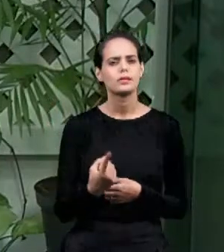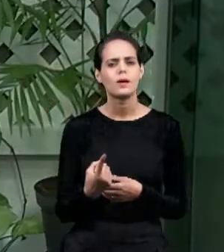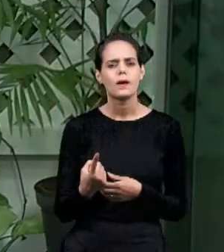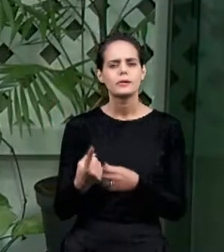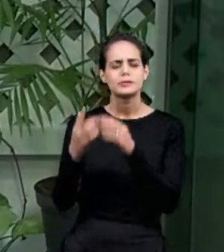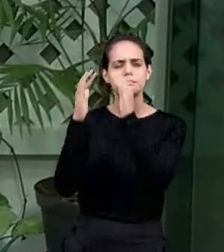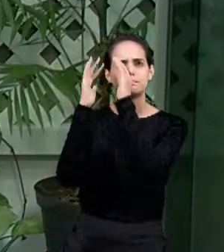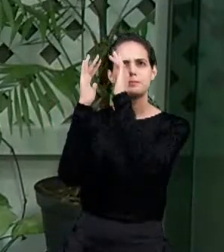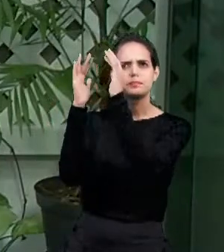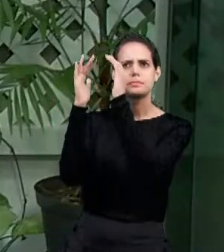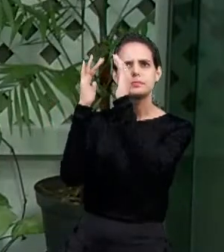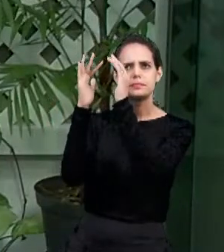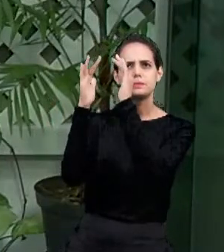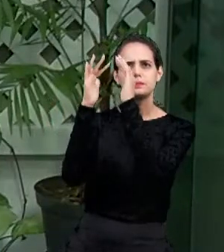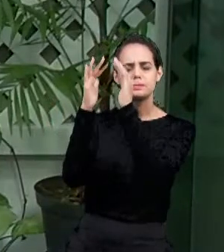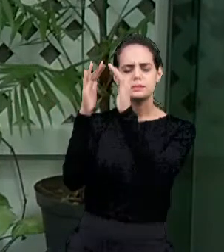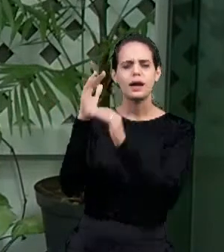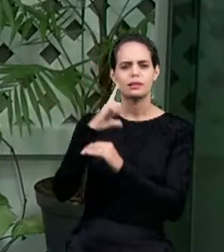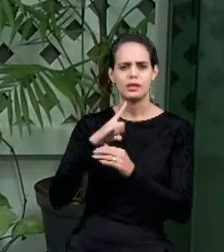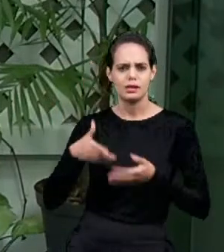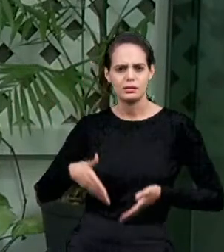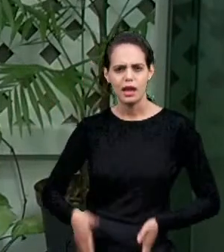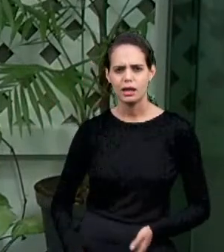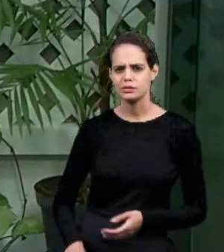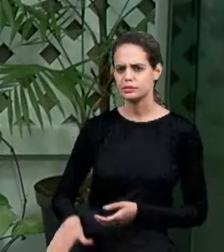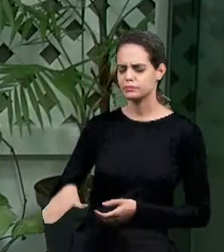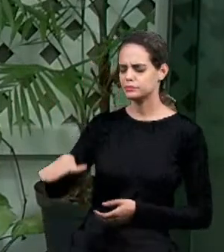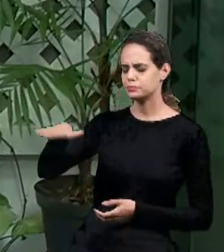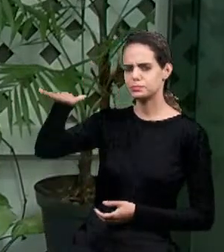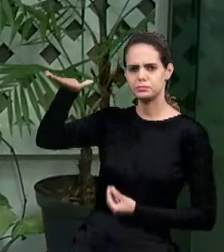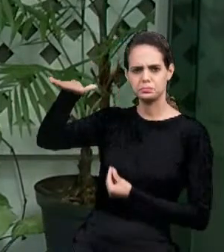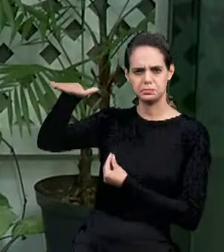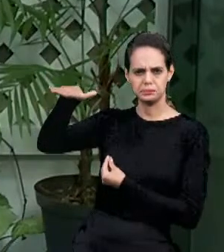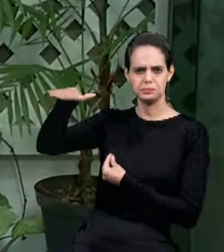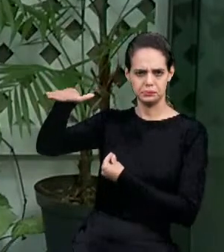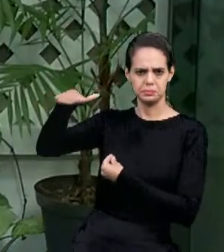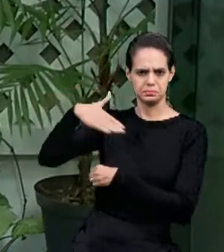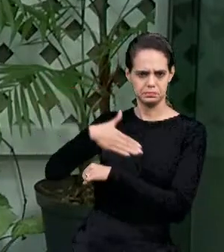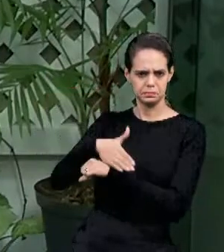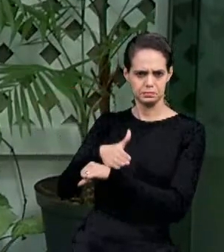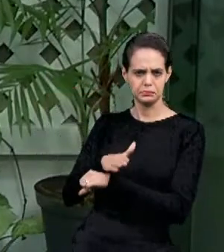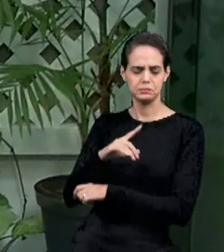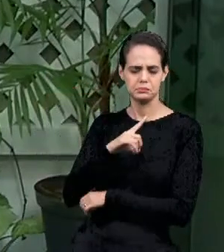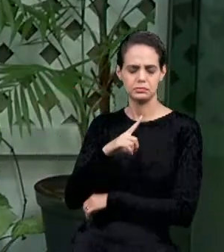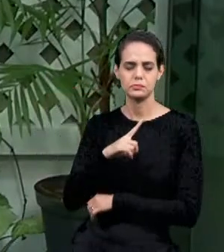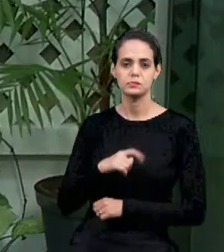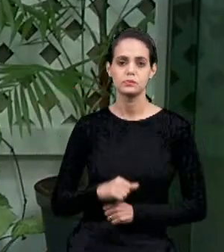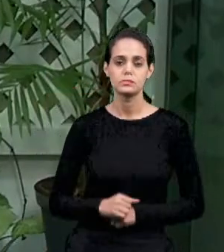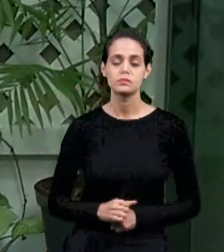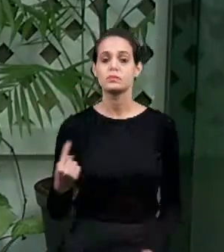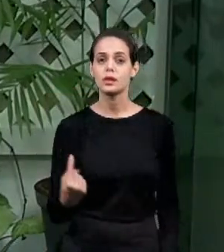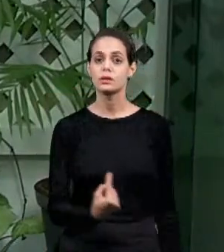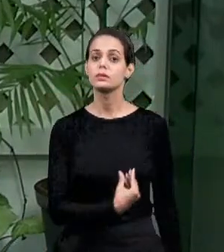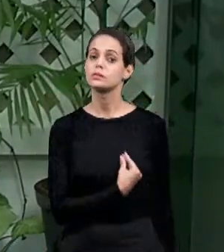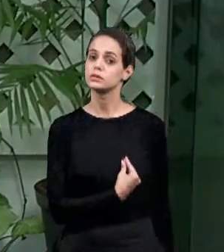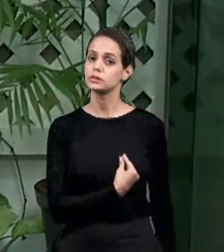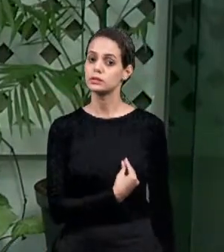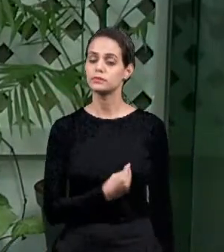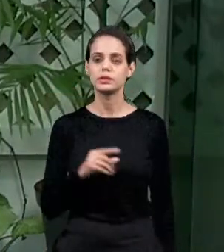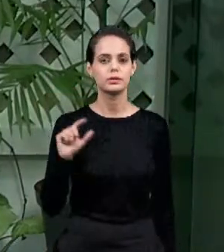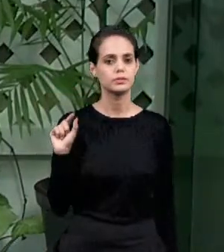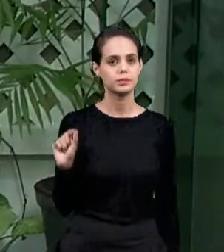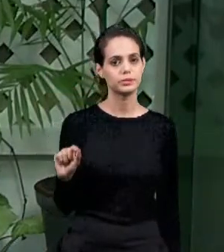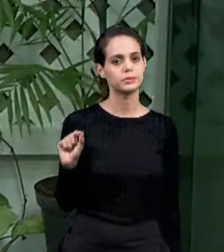num tempo de vida. Todos temos um tempo de vida. Então nós podemos dizer assim, a nossa vida é